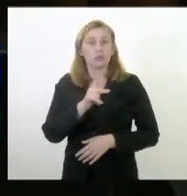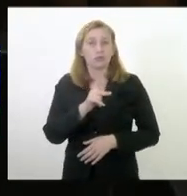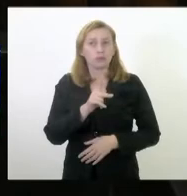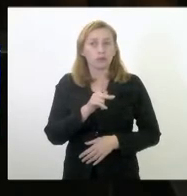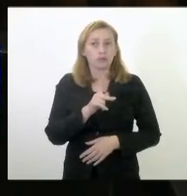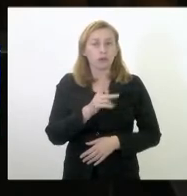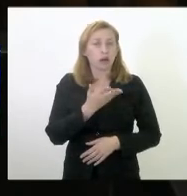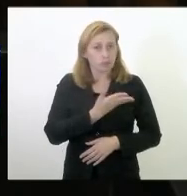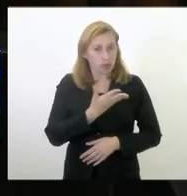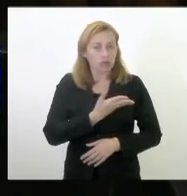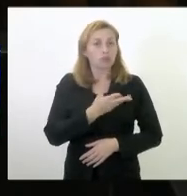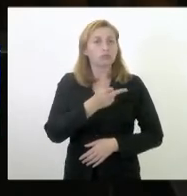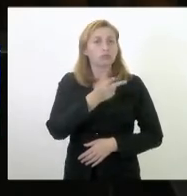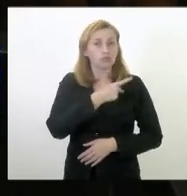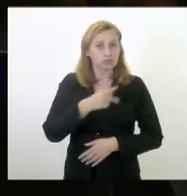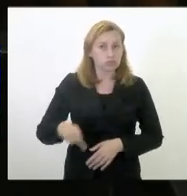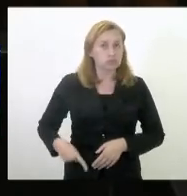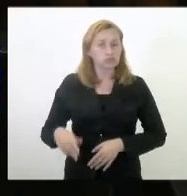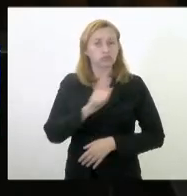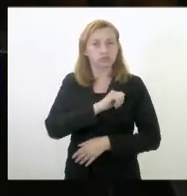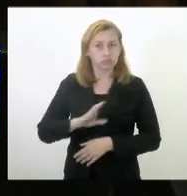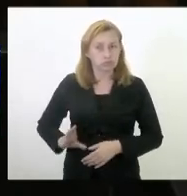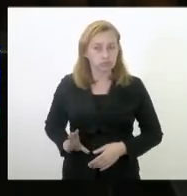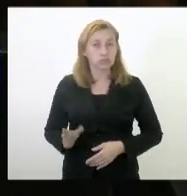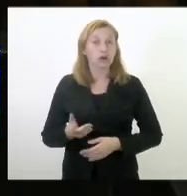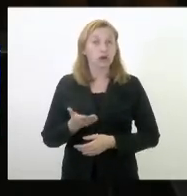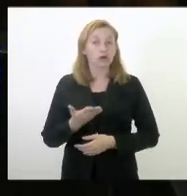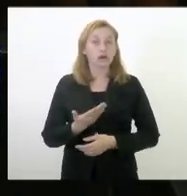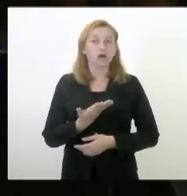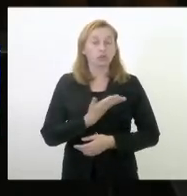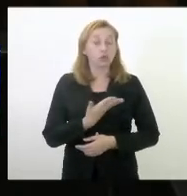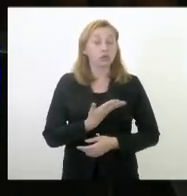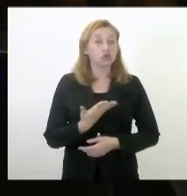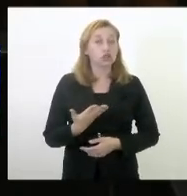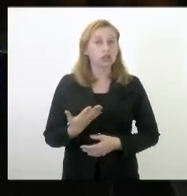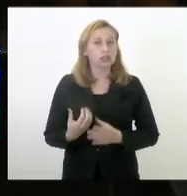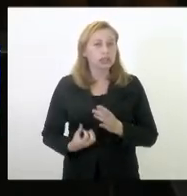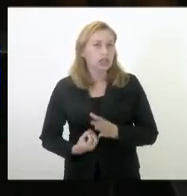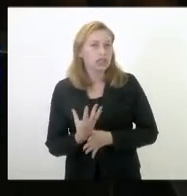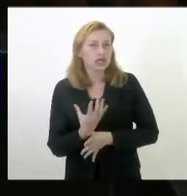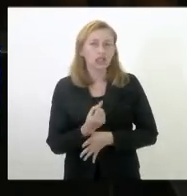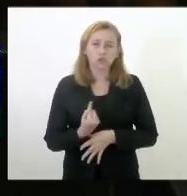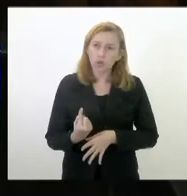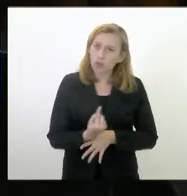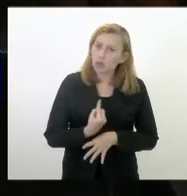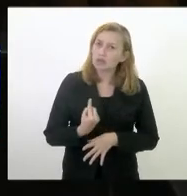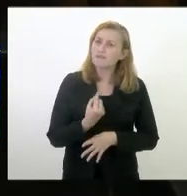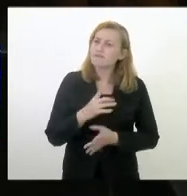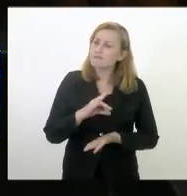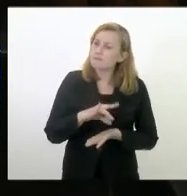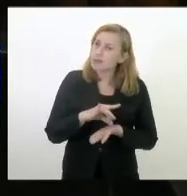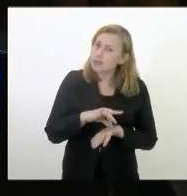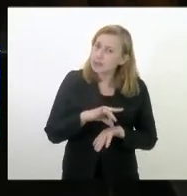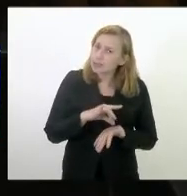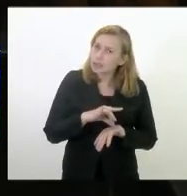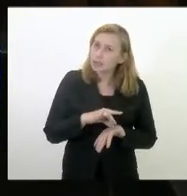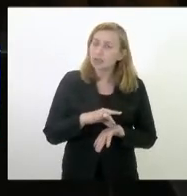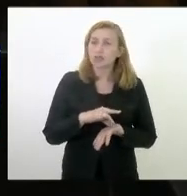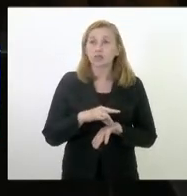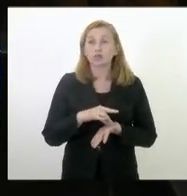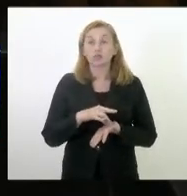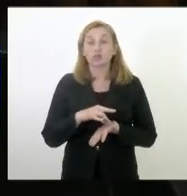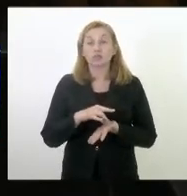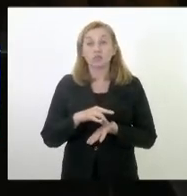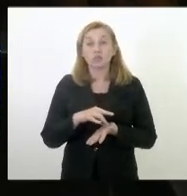nosso querido amigo André Siciliano, no sentido de poder construir realmente uma rede de